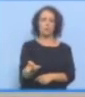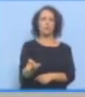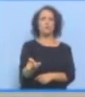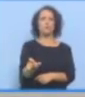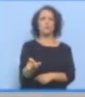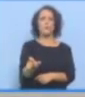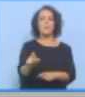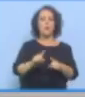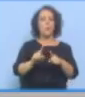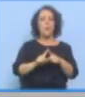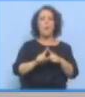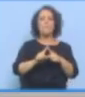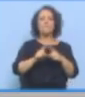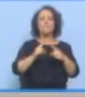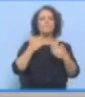profundamente limitada,